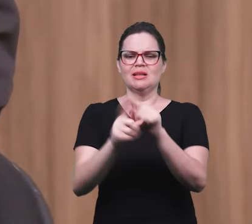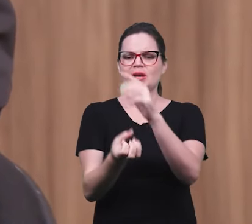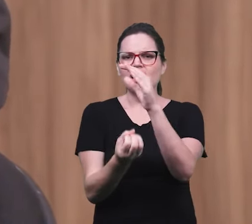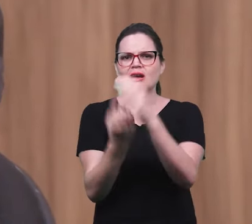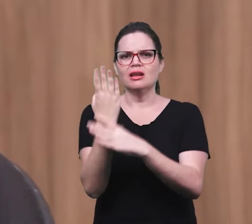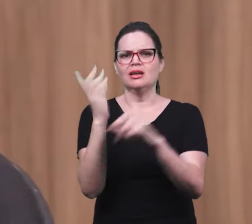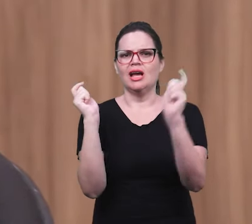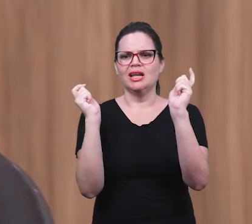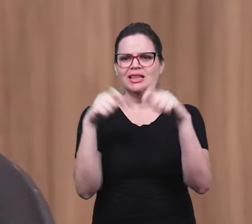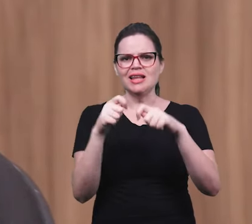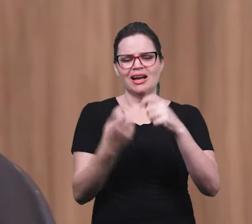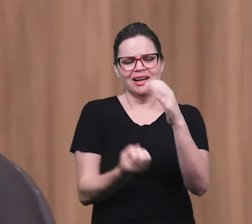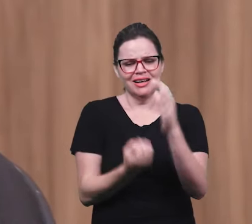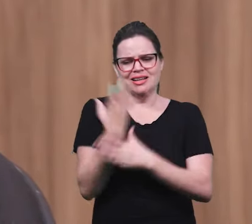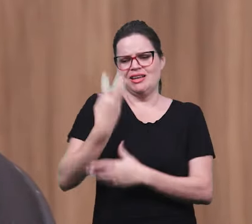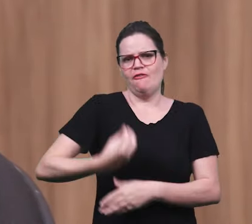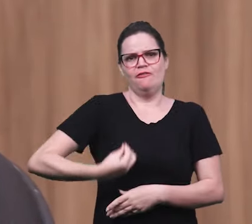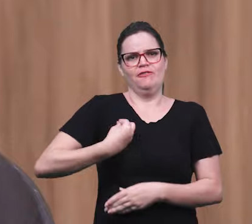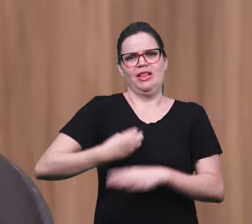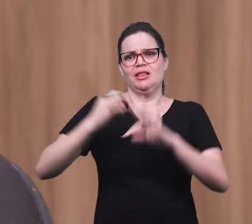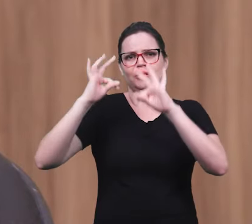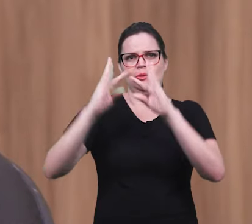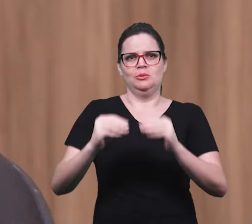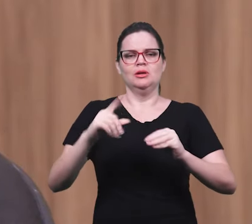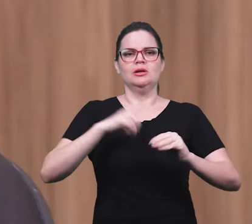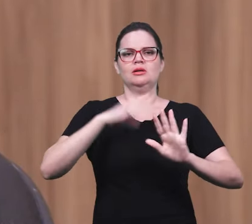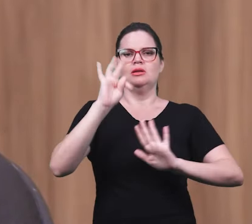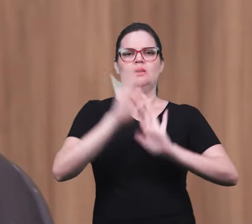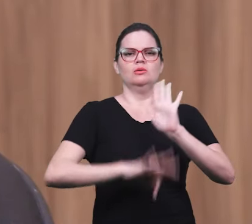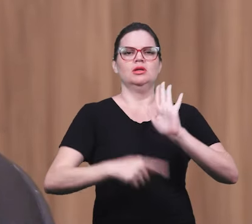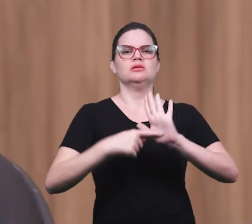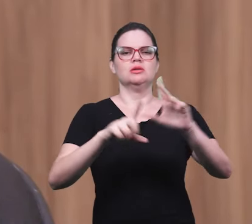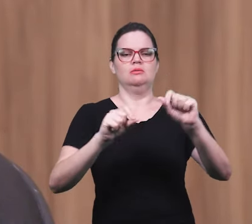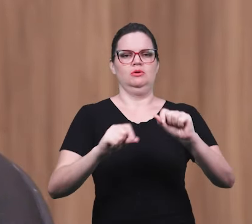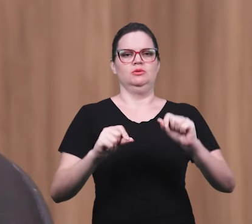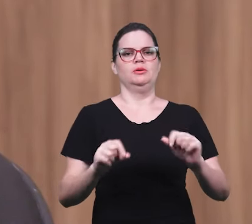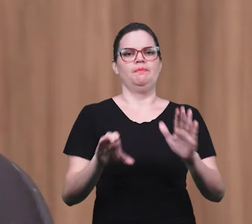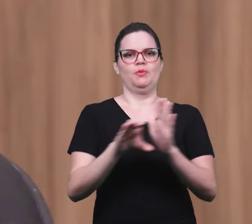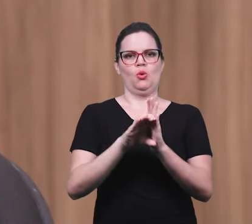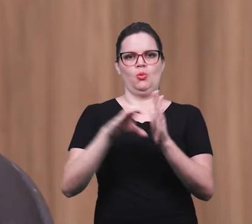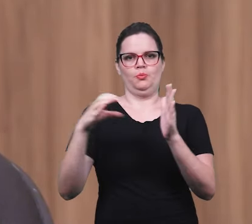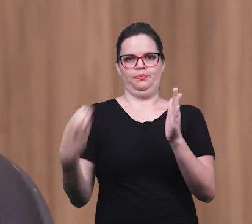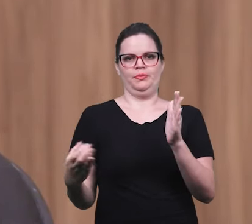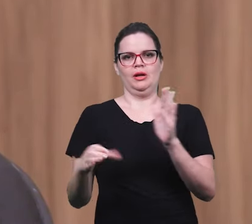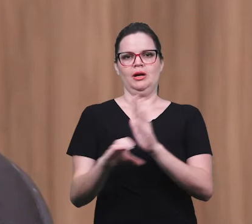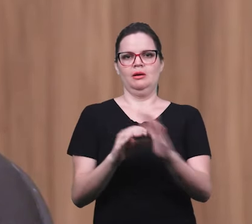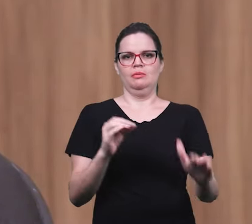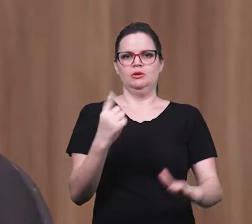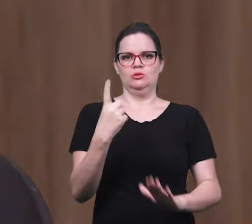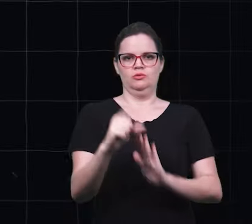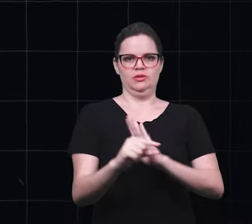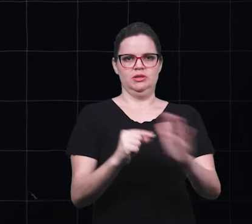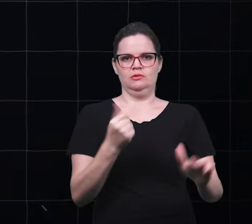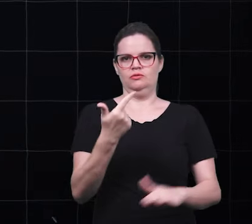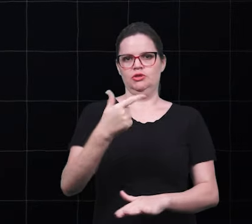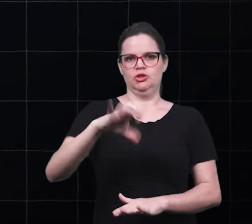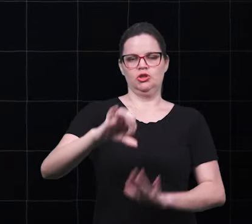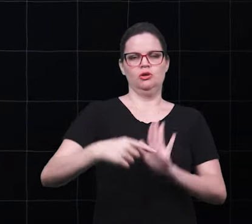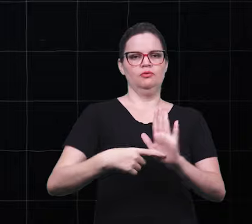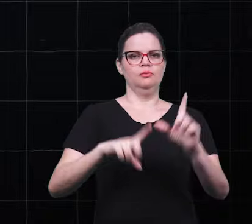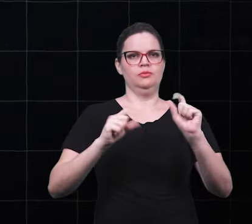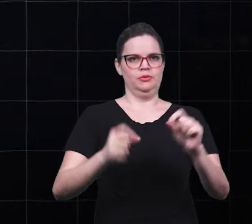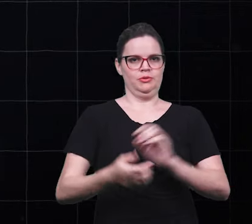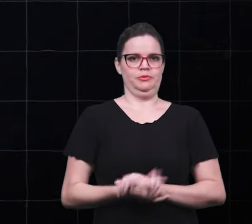Né? Um texto importante assim para nós, assim, vemos que é em Colossenses 1, 29, diz assim: e por isso